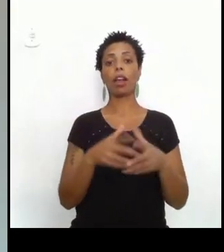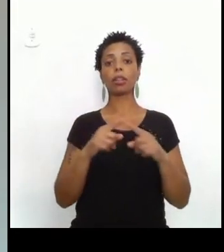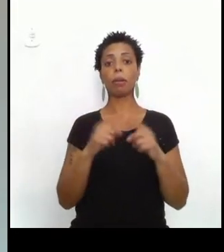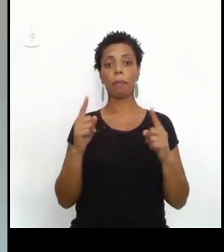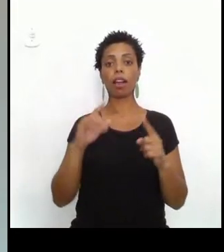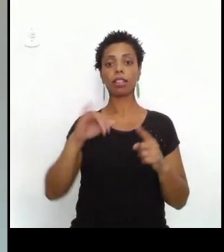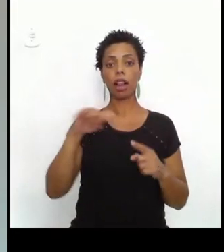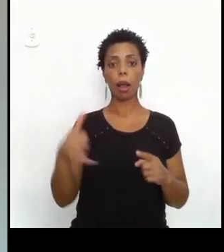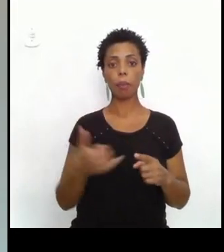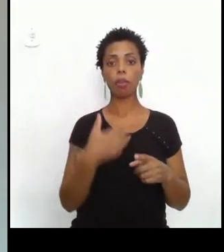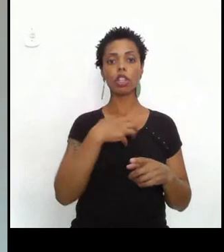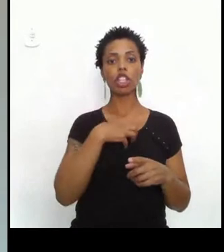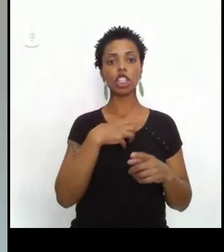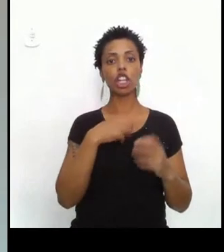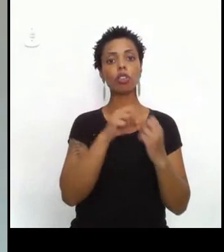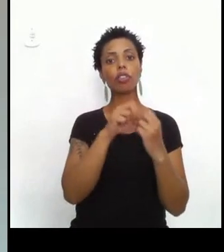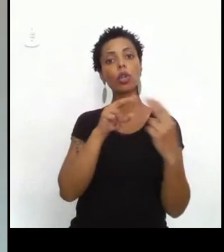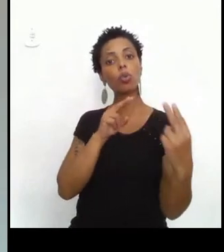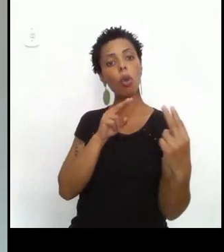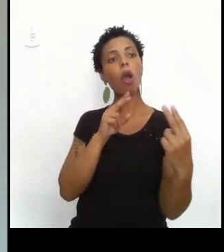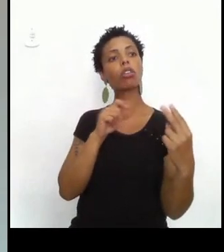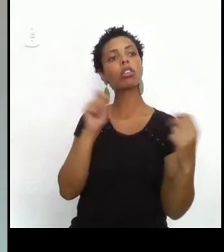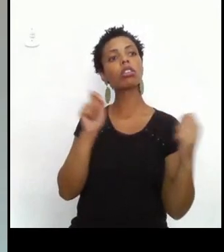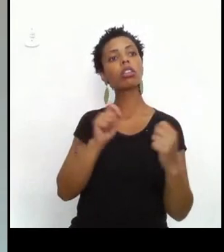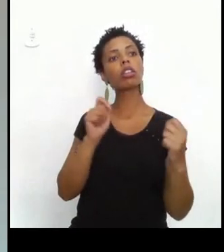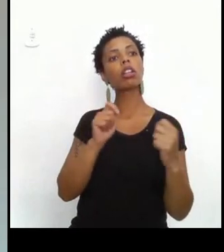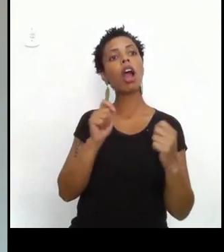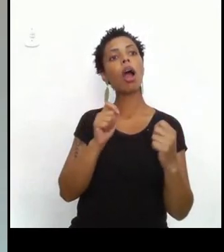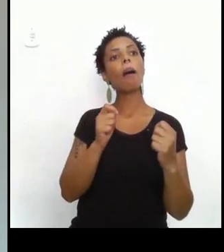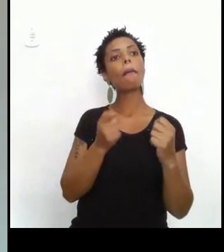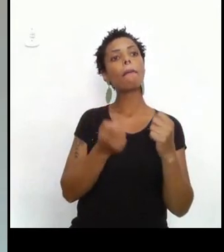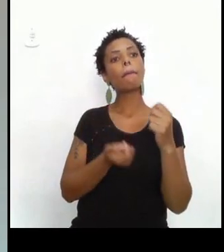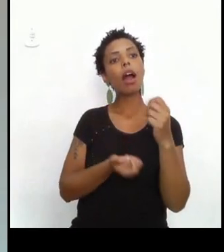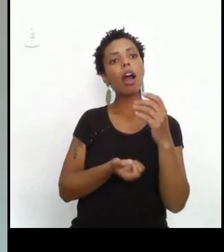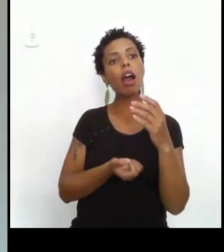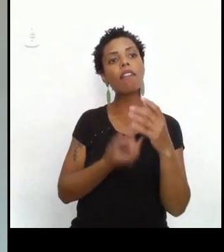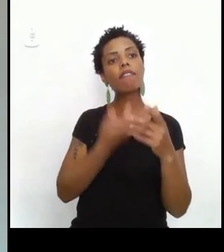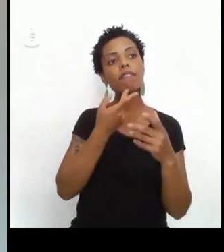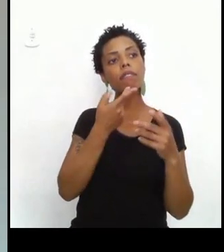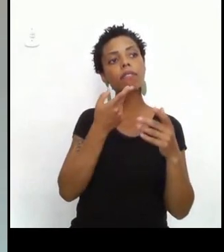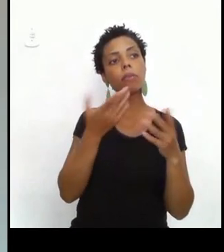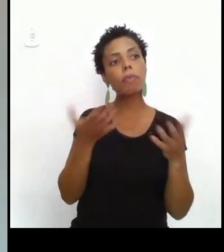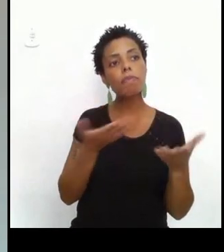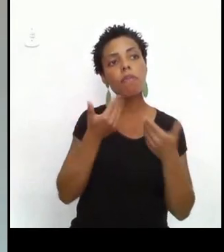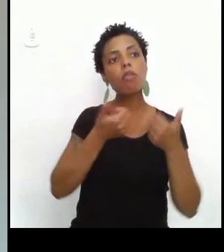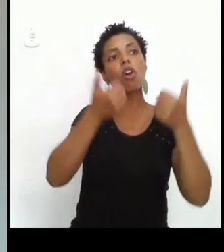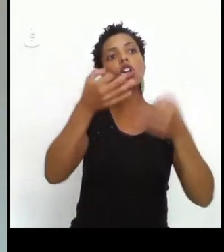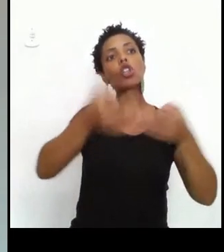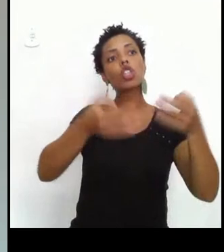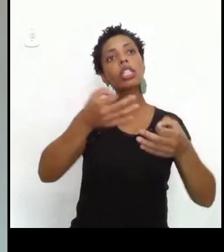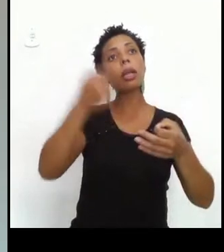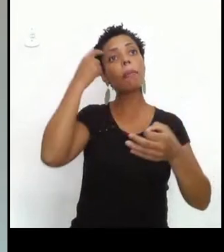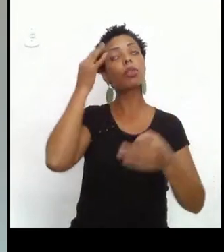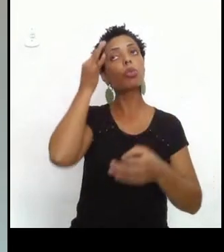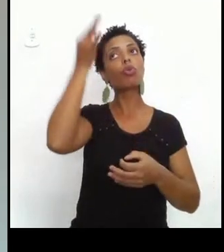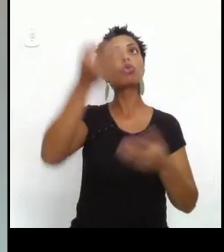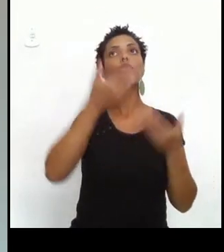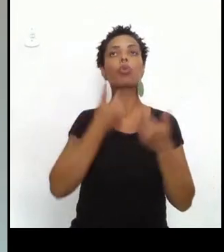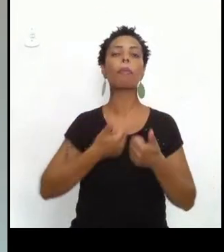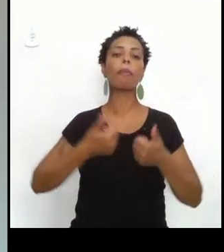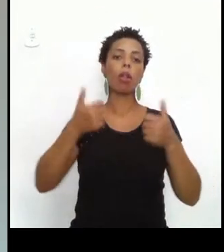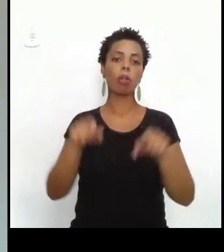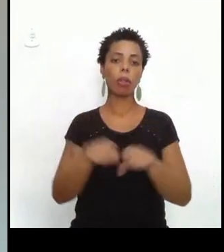repensam a justiça e imaginam possibilidades para o futuro Redentor foi nomeado artista e